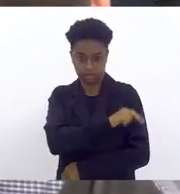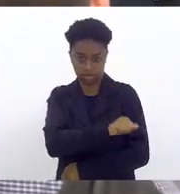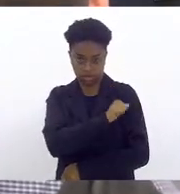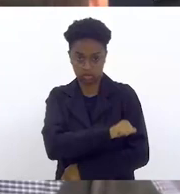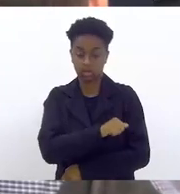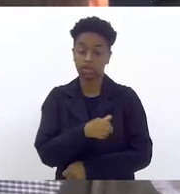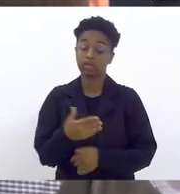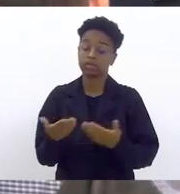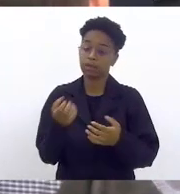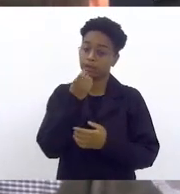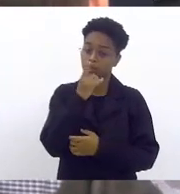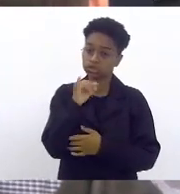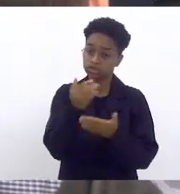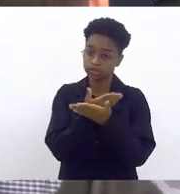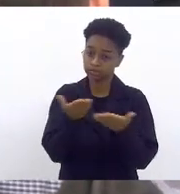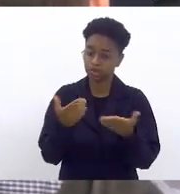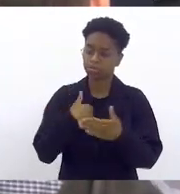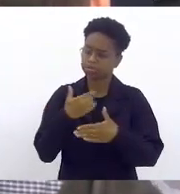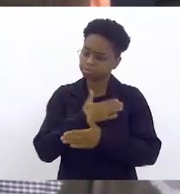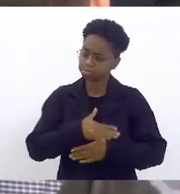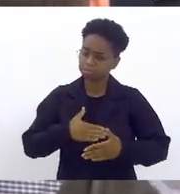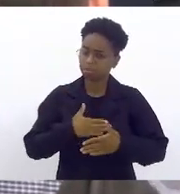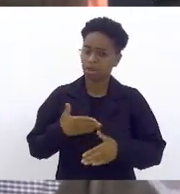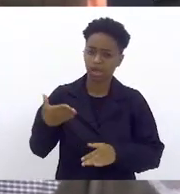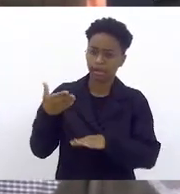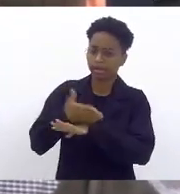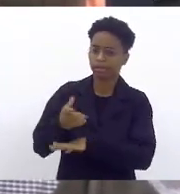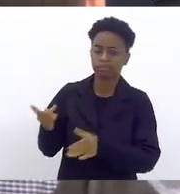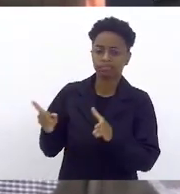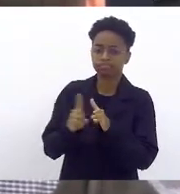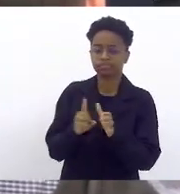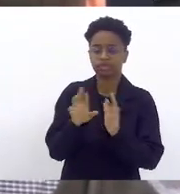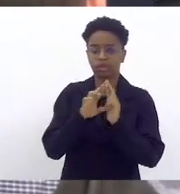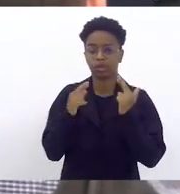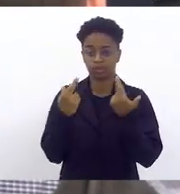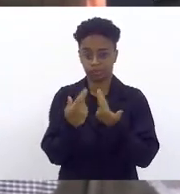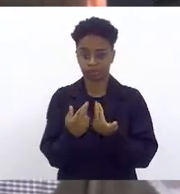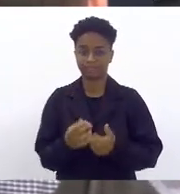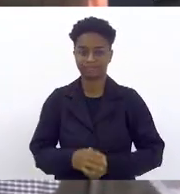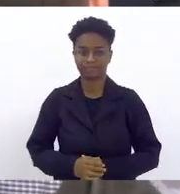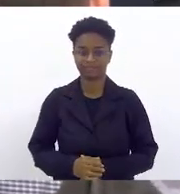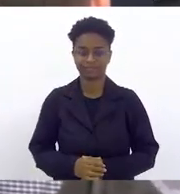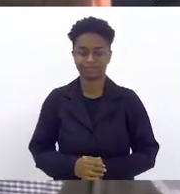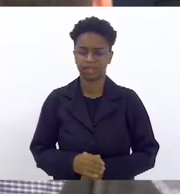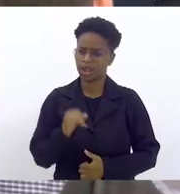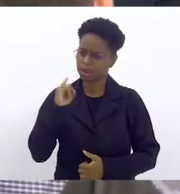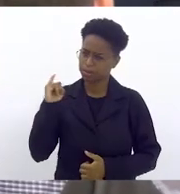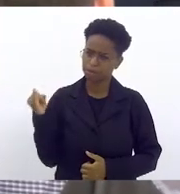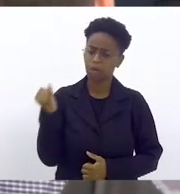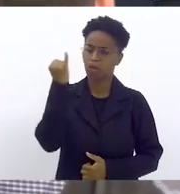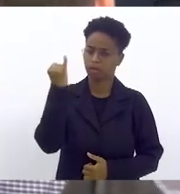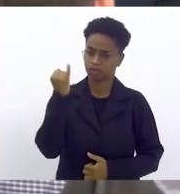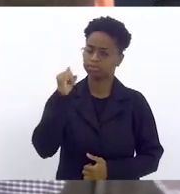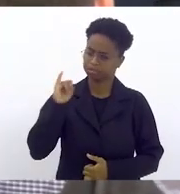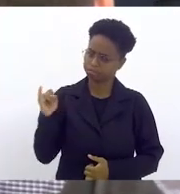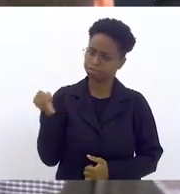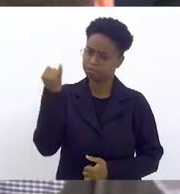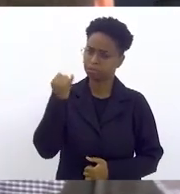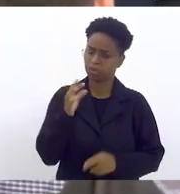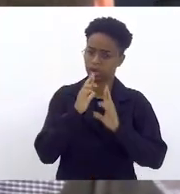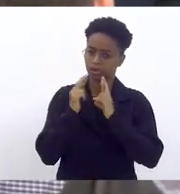o primeiro dia da minha satisfação de estar nessa reunião é muito importante essa reunião